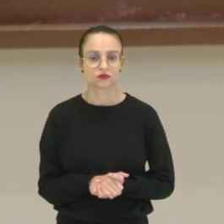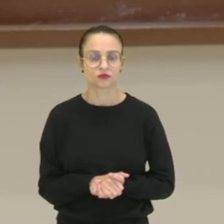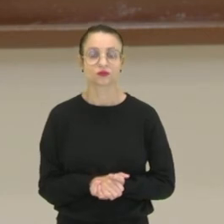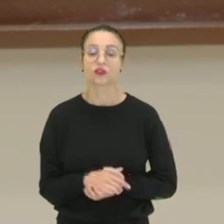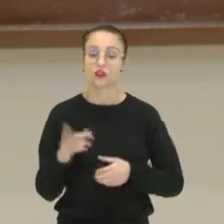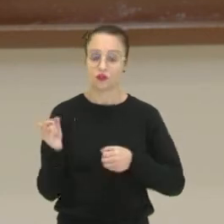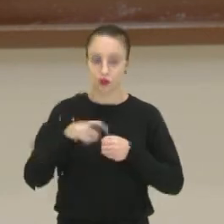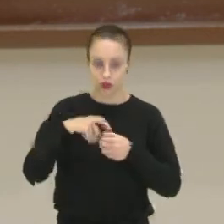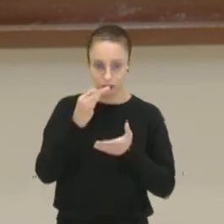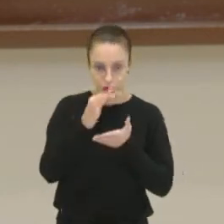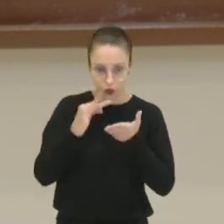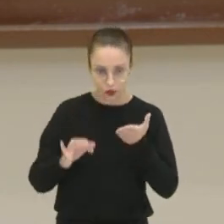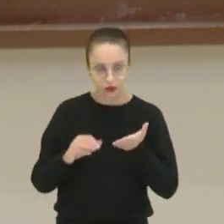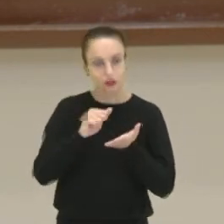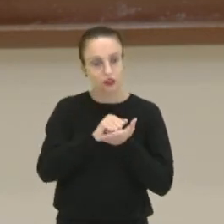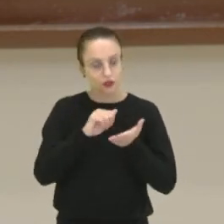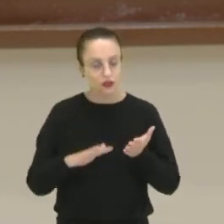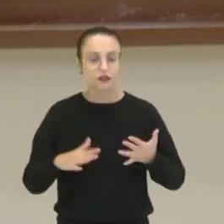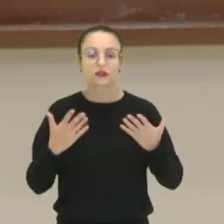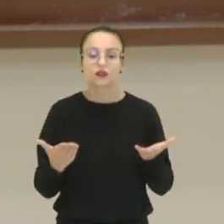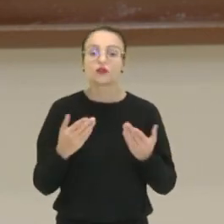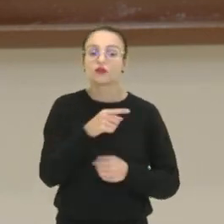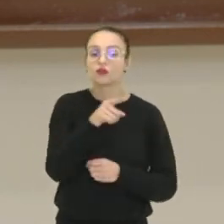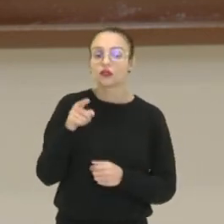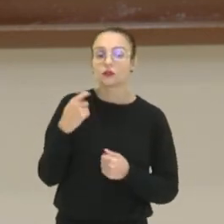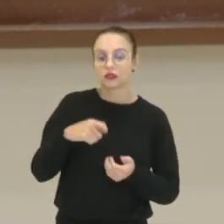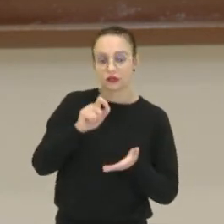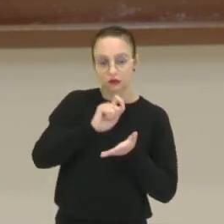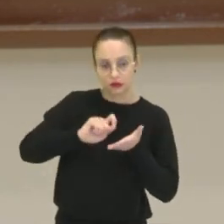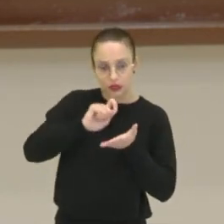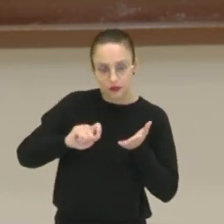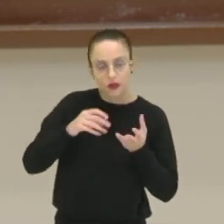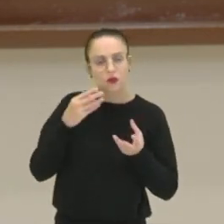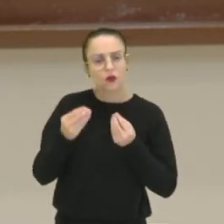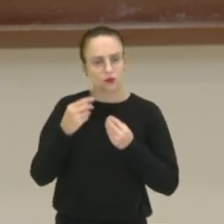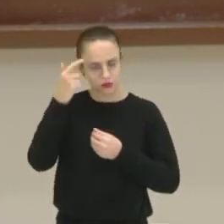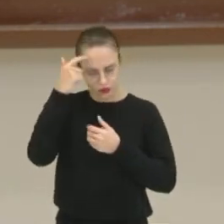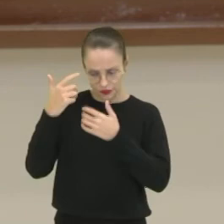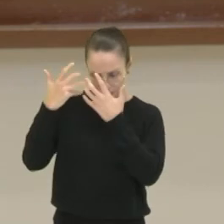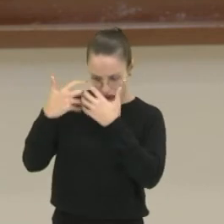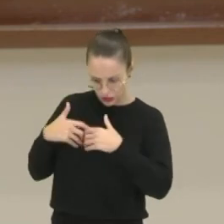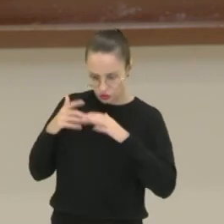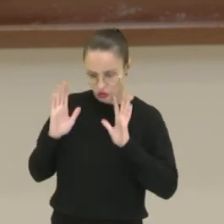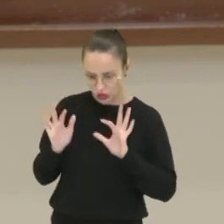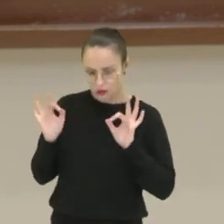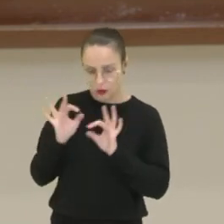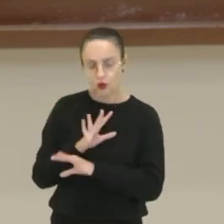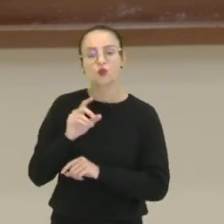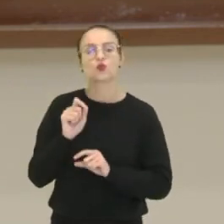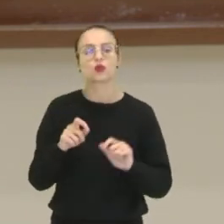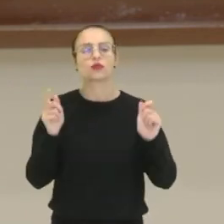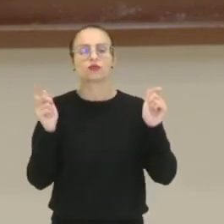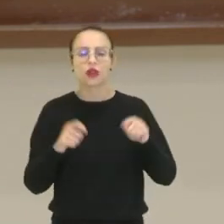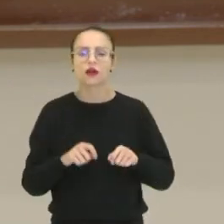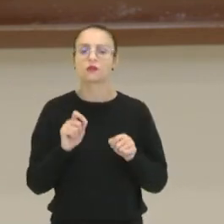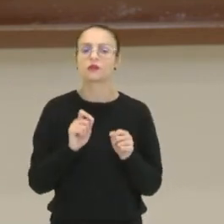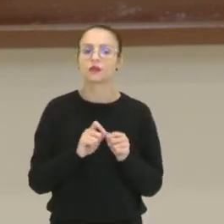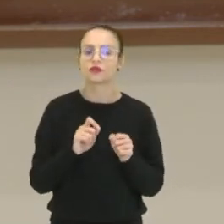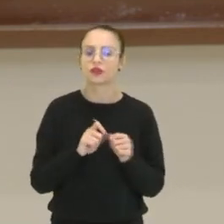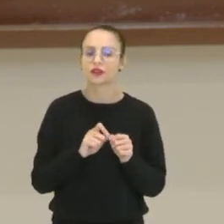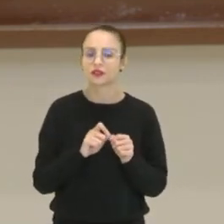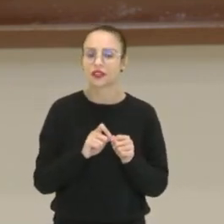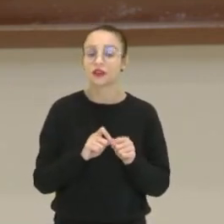Voltamos com a correção da atividade, então vocês deveriam escrever a partir da nossa reflexão o que é possível fazer